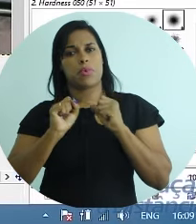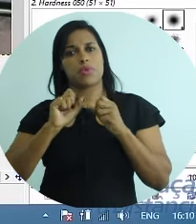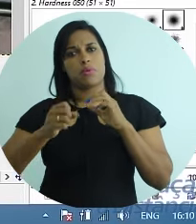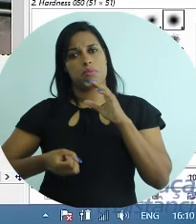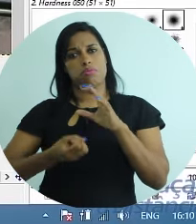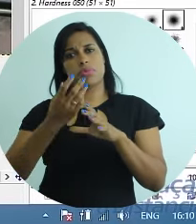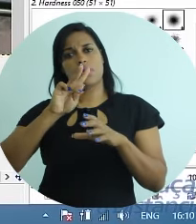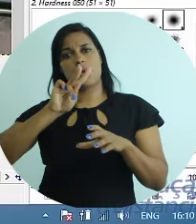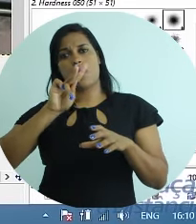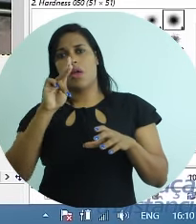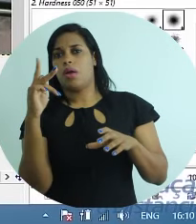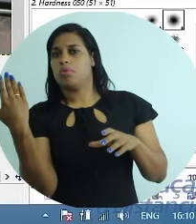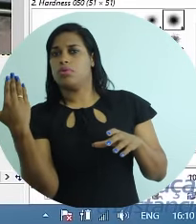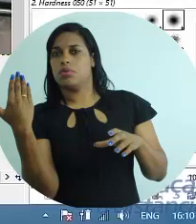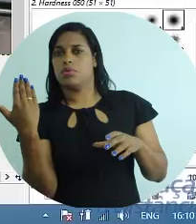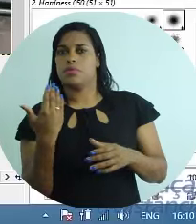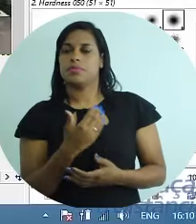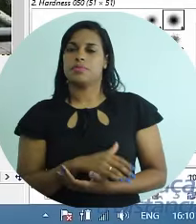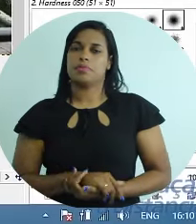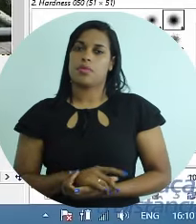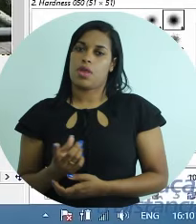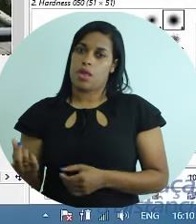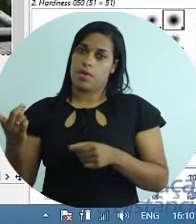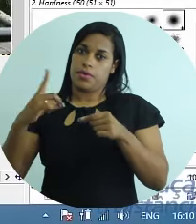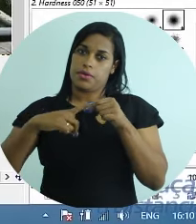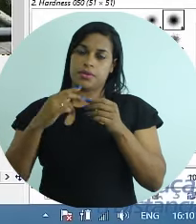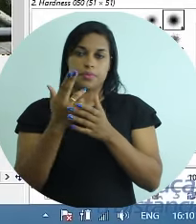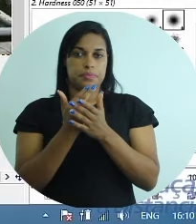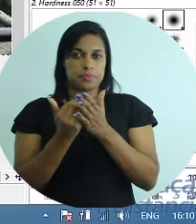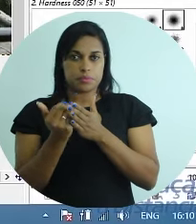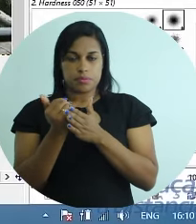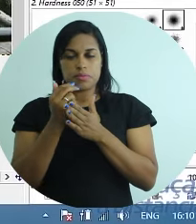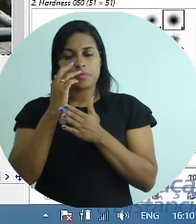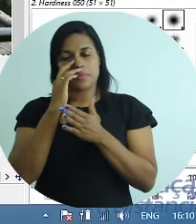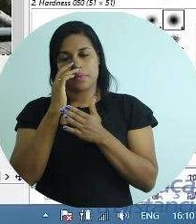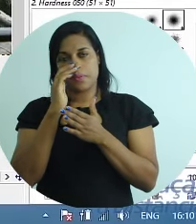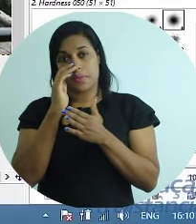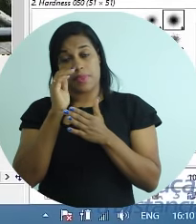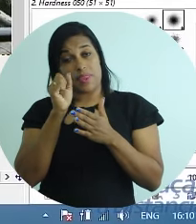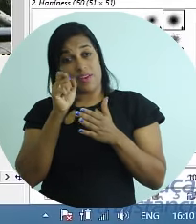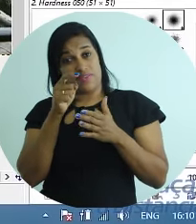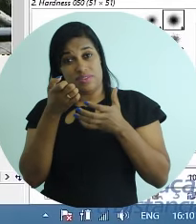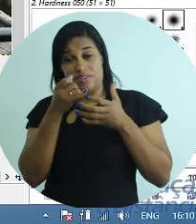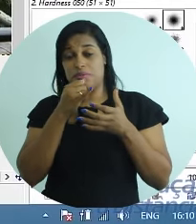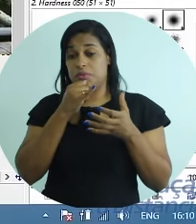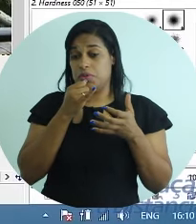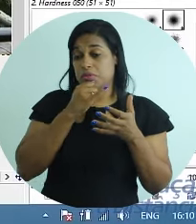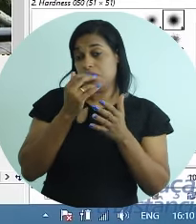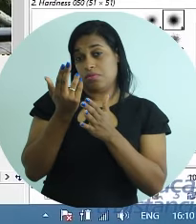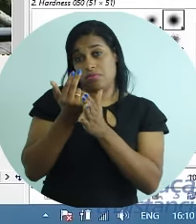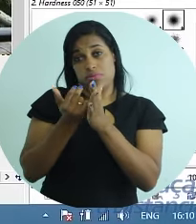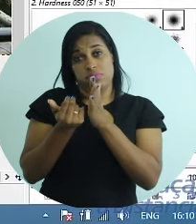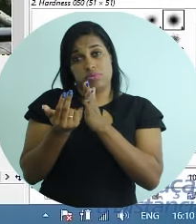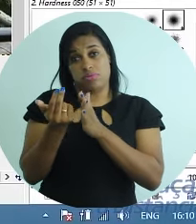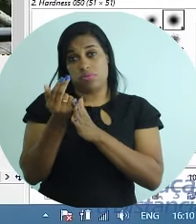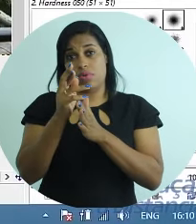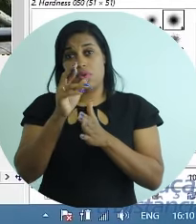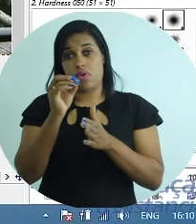vou apertar CTRL Z aqui para voltar, caso você queira, lá no menu imagem, você também pode, por exemplo,